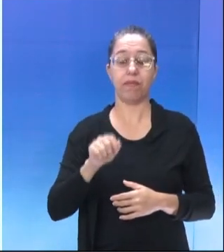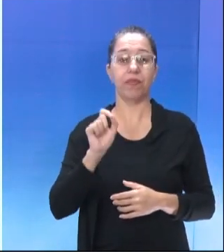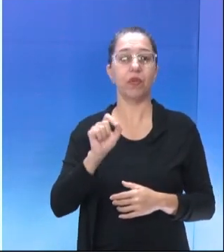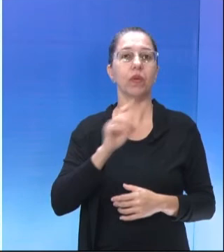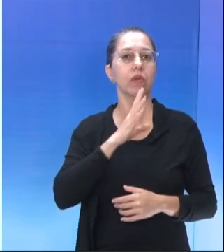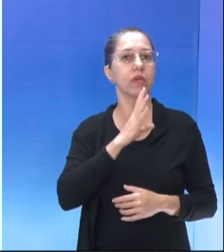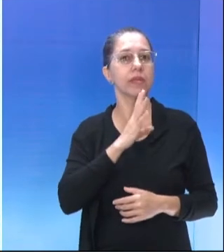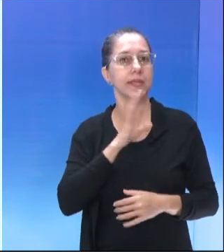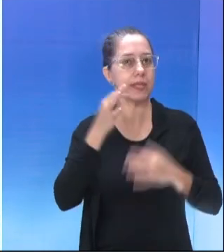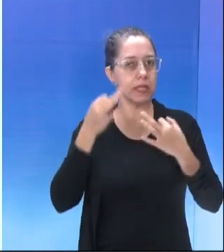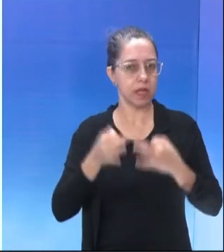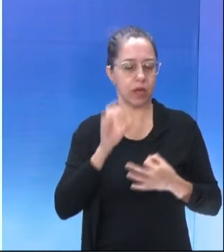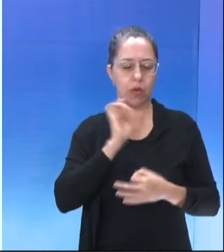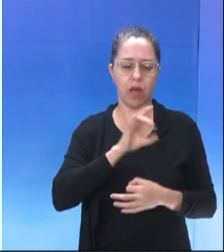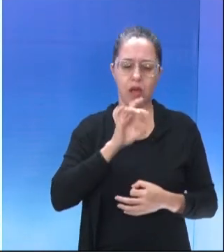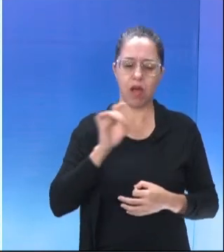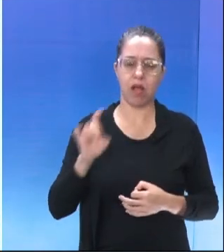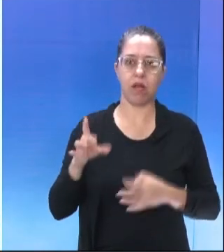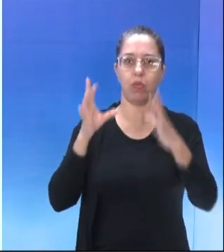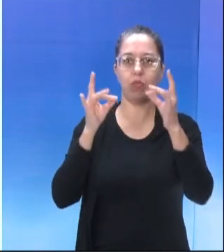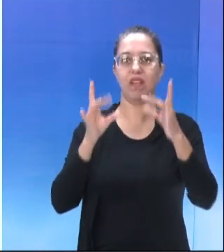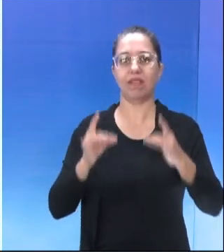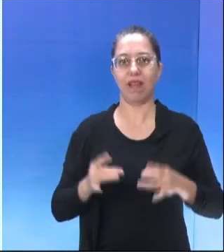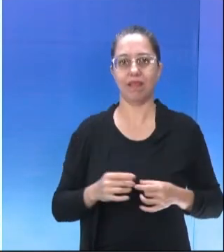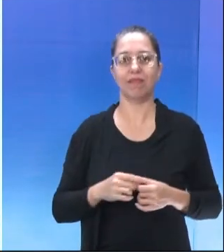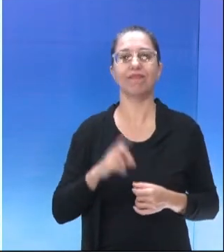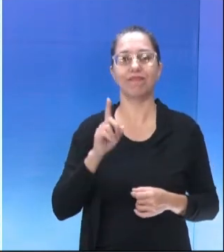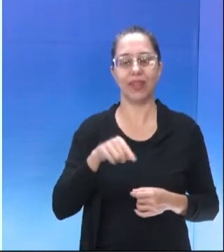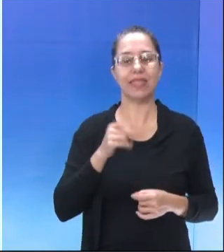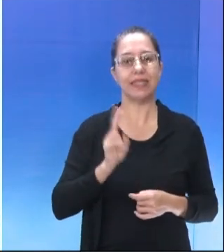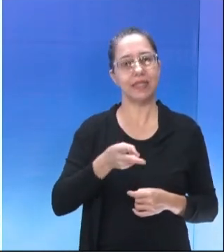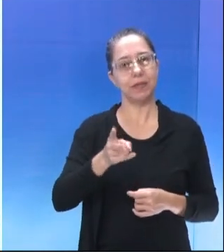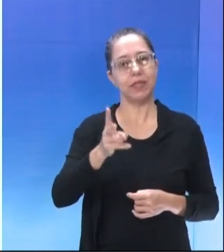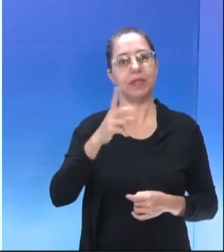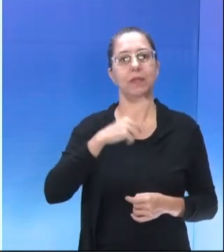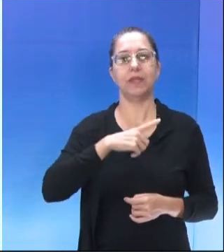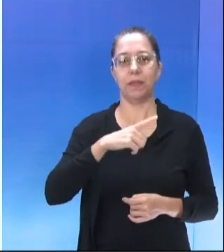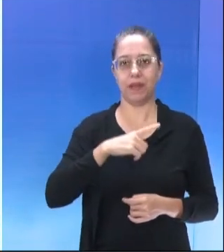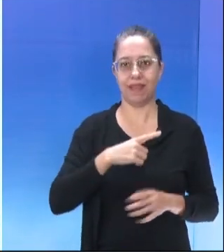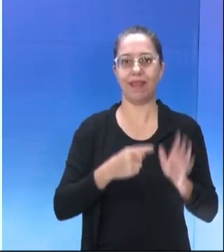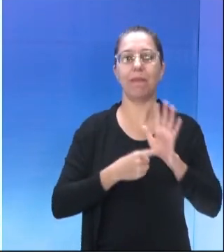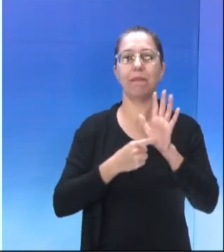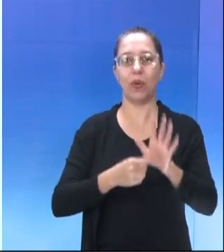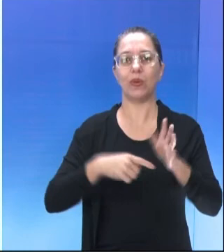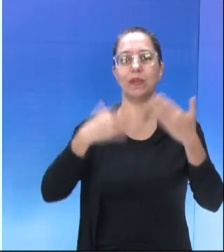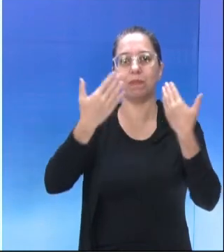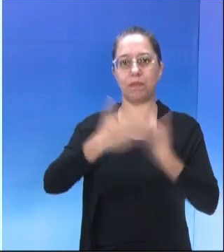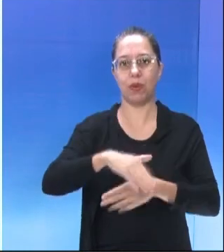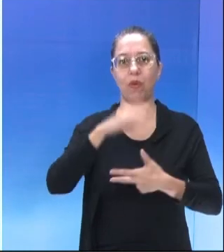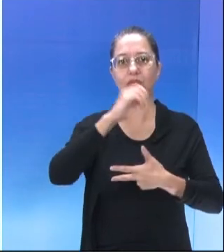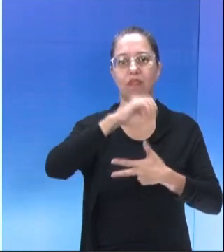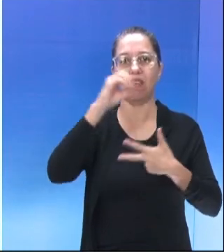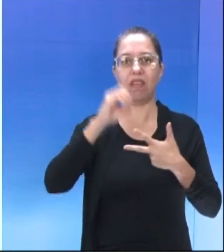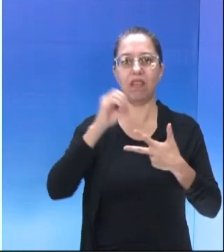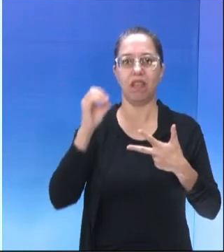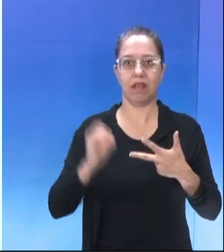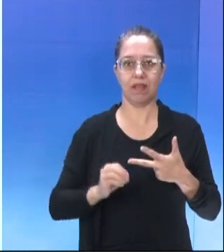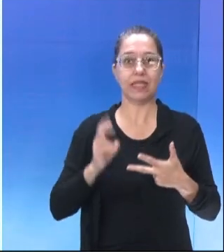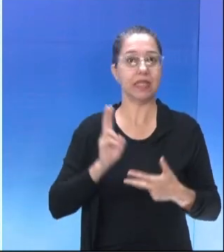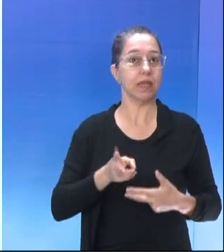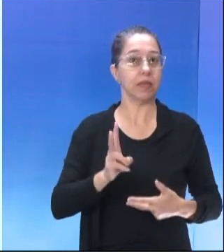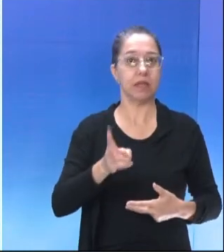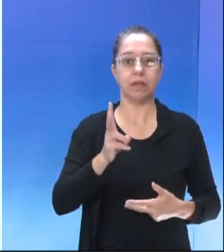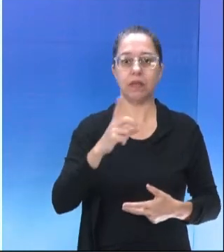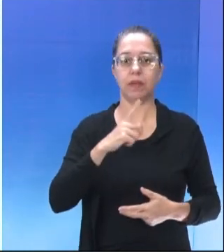facilitar para o nosso conhecimento para a resolução de itens, tá? E questões enzimáticas têm sempre aparecido nas provas